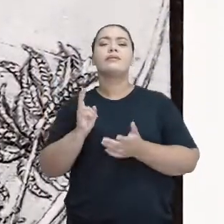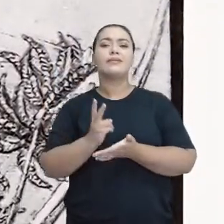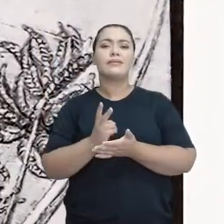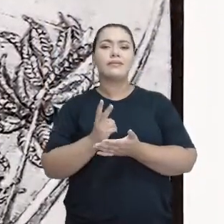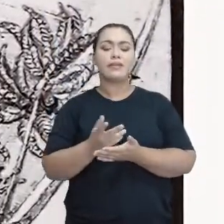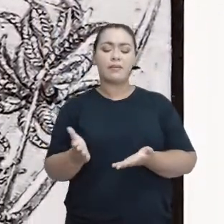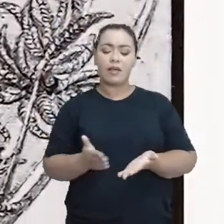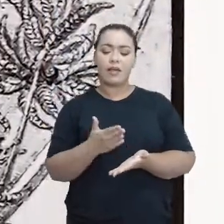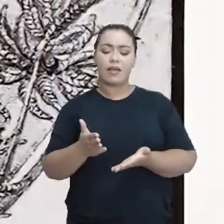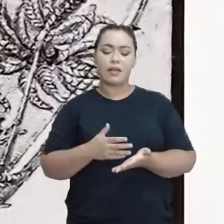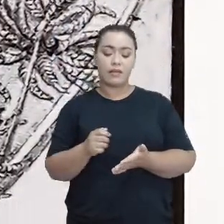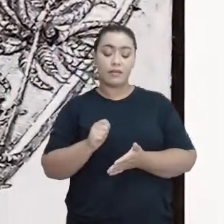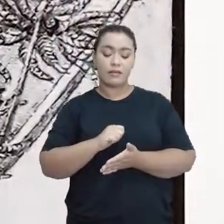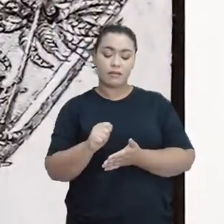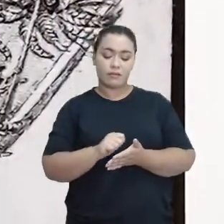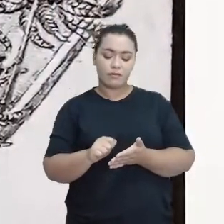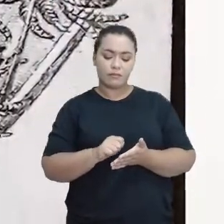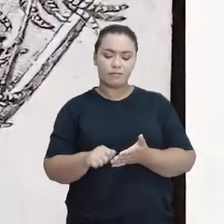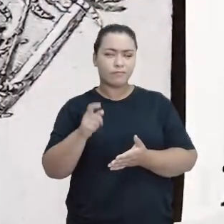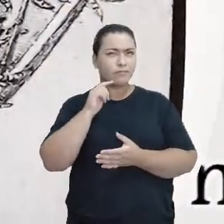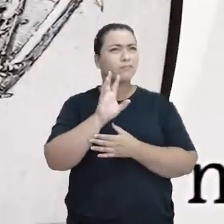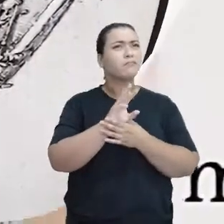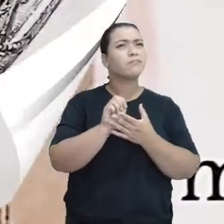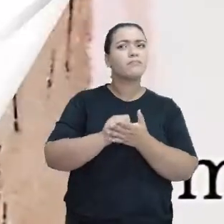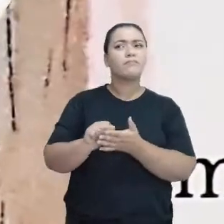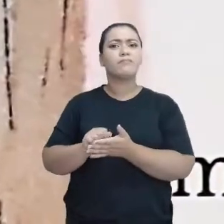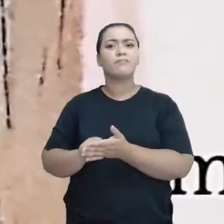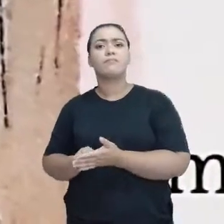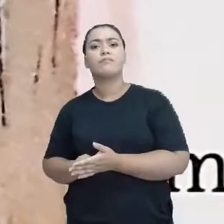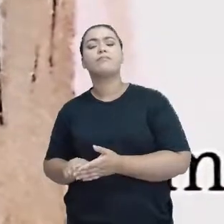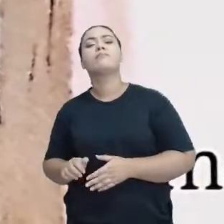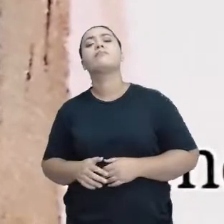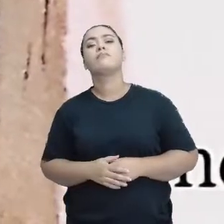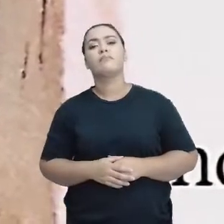caderno para fazer suas anotações.